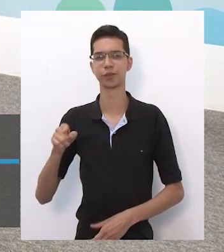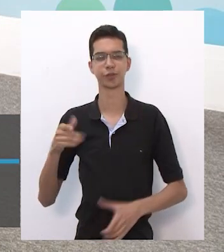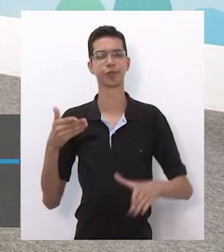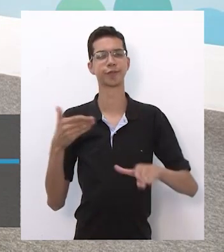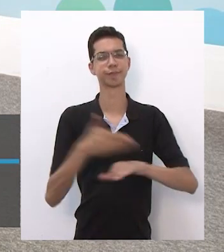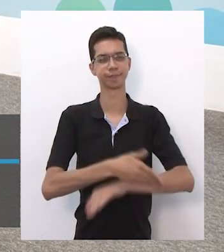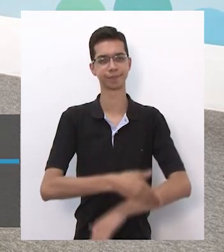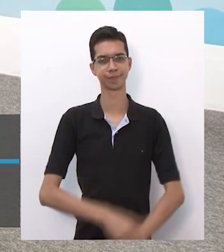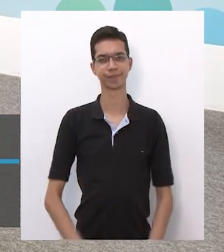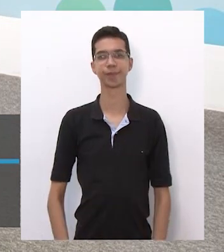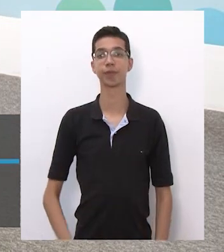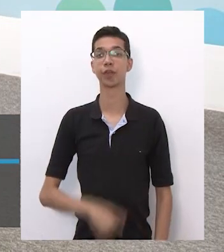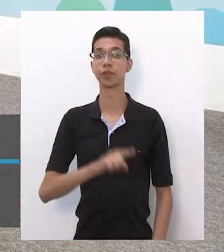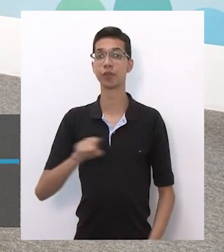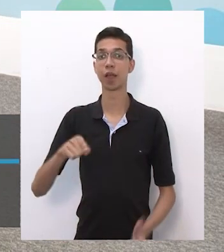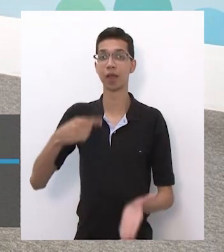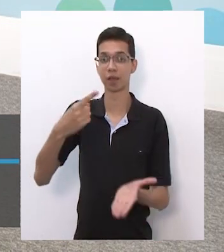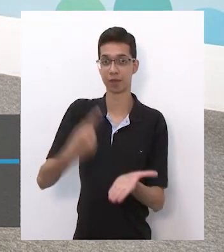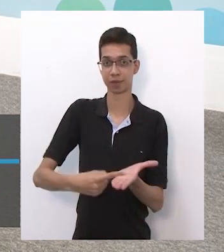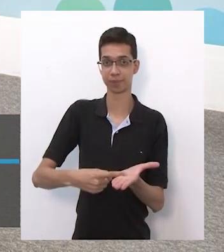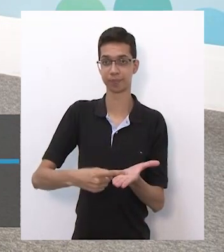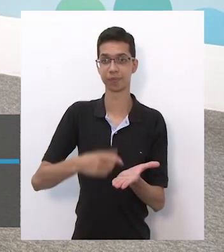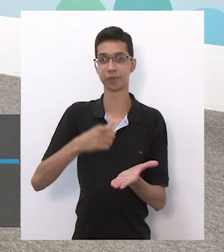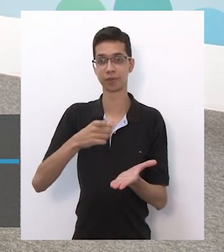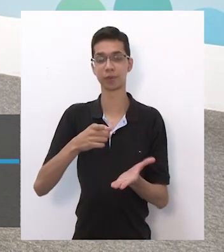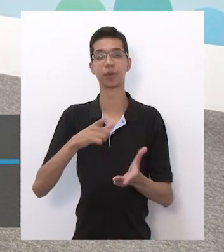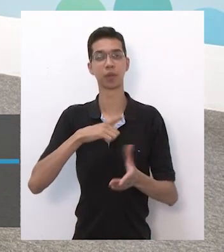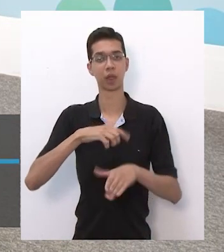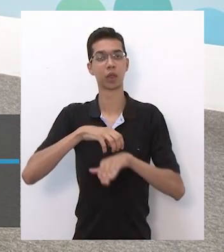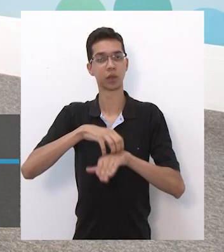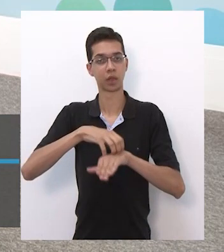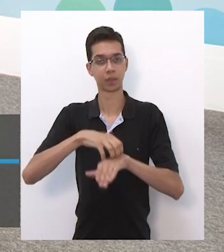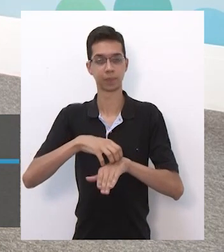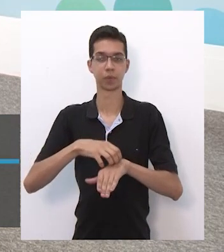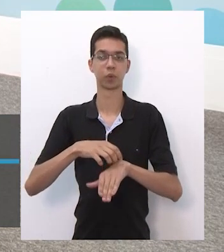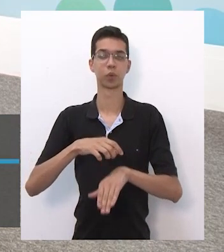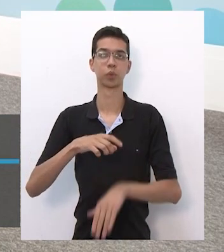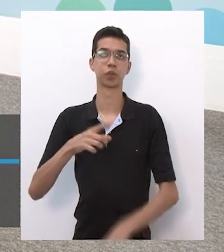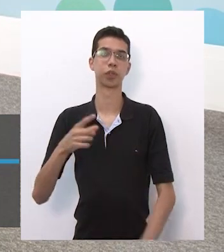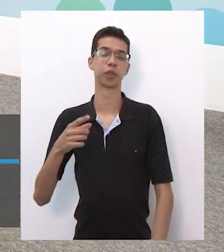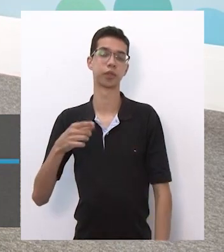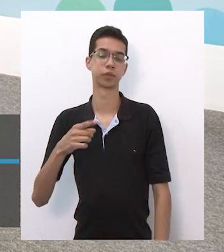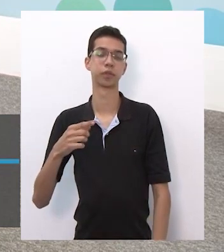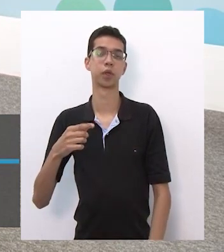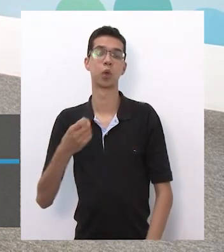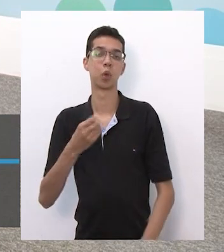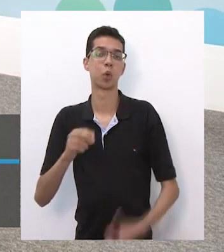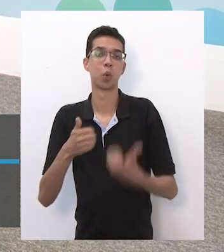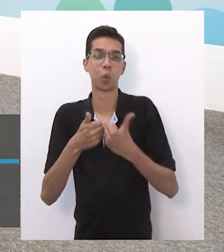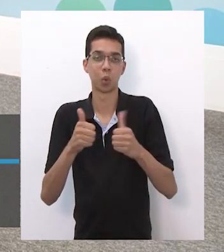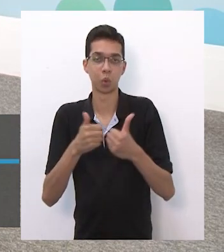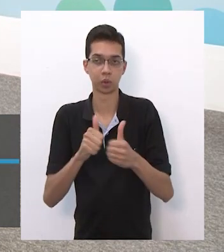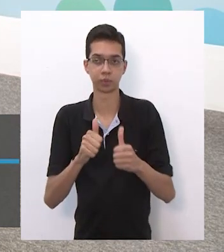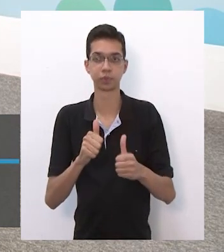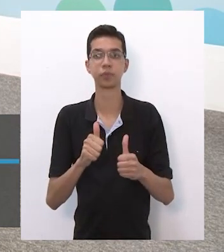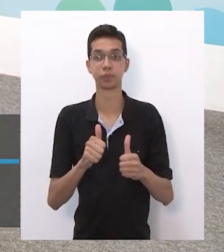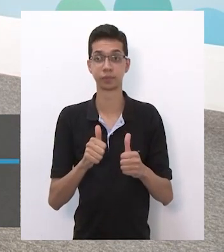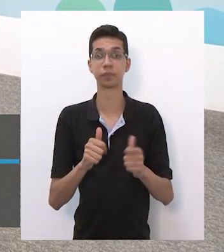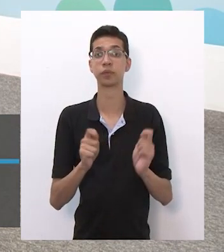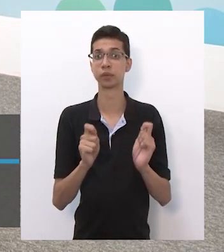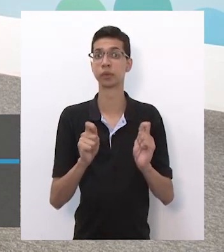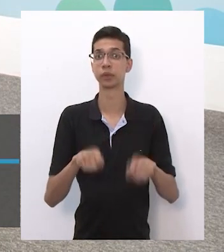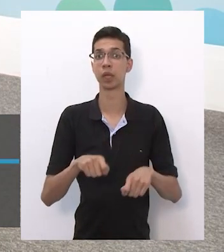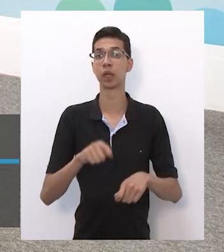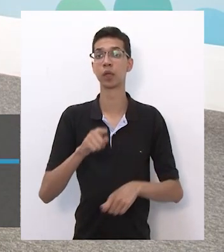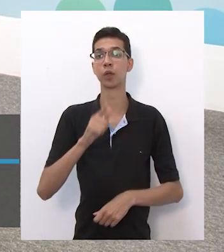faz o seu agendamento, se você vier com o seu transporte, se você vier com um ônibus que a gente espera receber, a gente consegue fazer com que vocês ainda